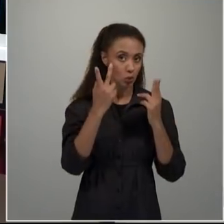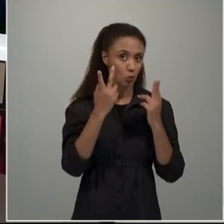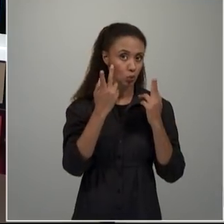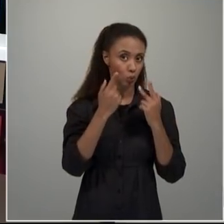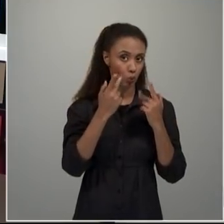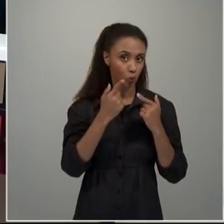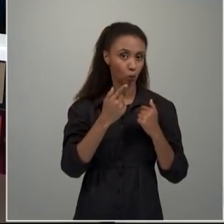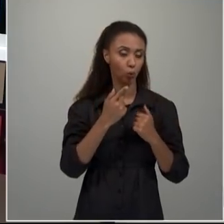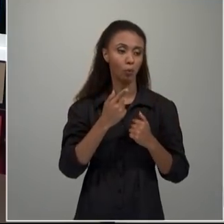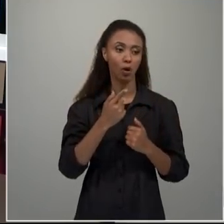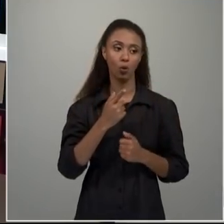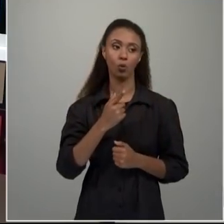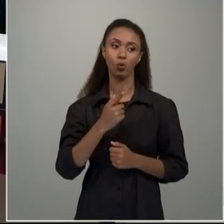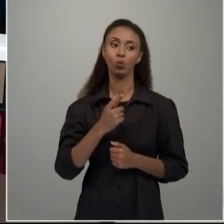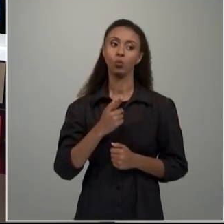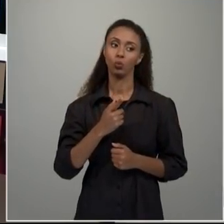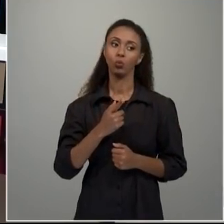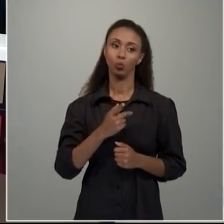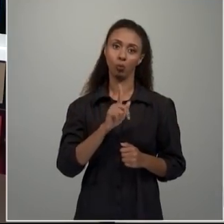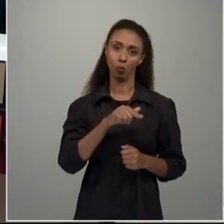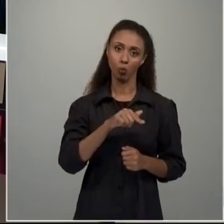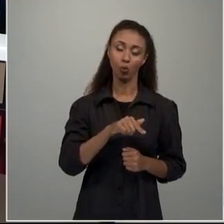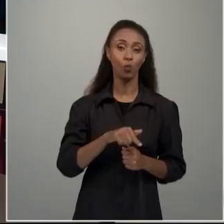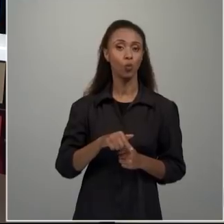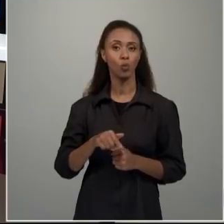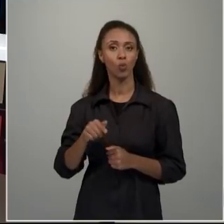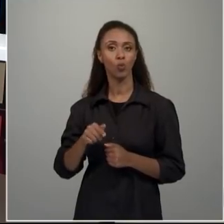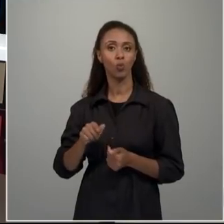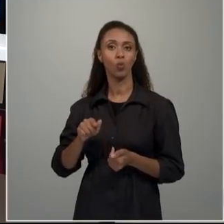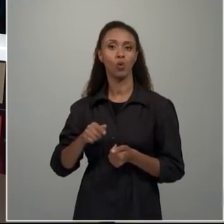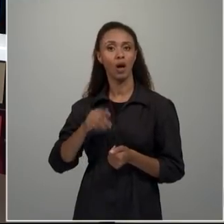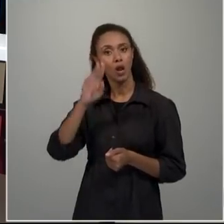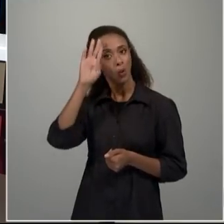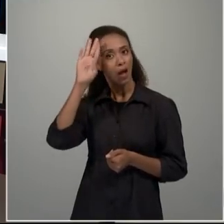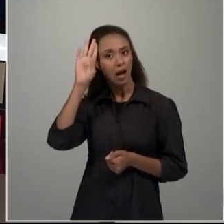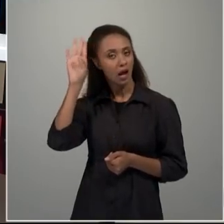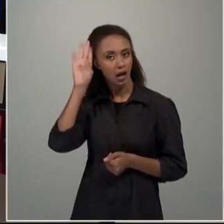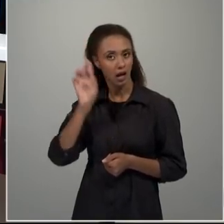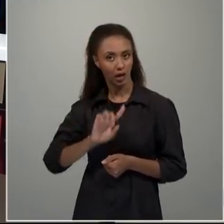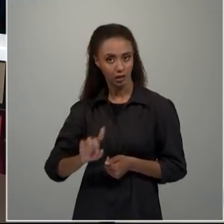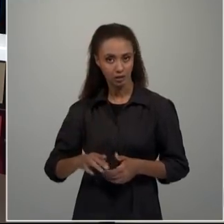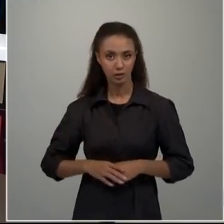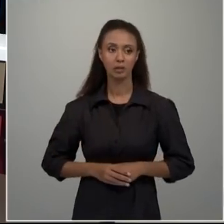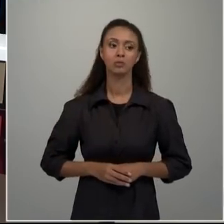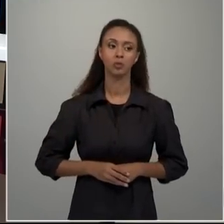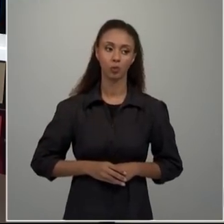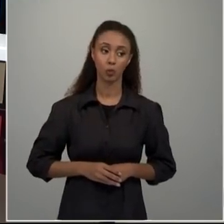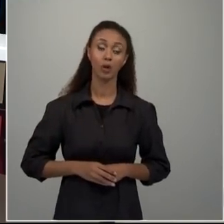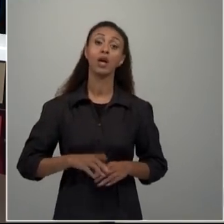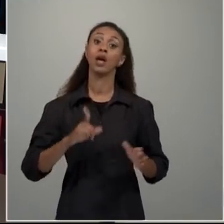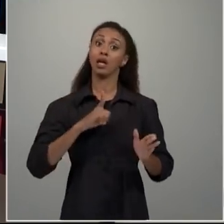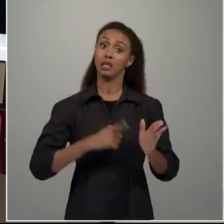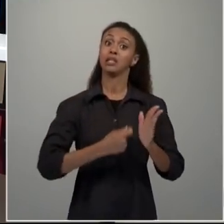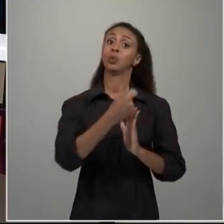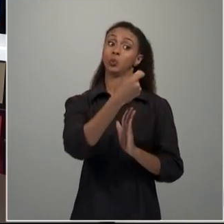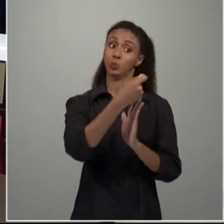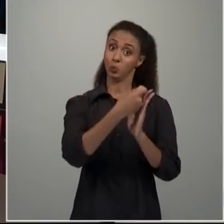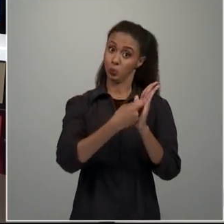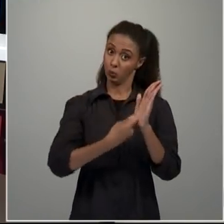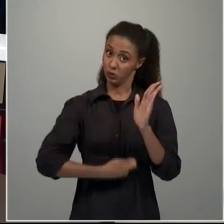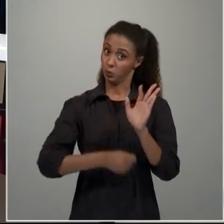diferente o que eu aconselho você a fazer um tipo de texto como esse vai ver que ele é grande tá o